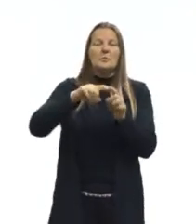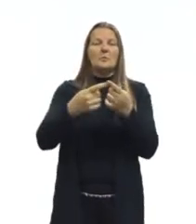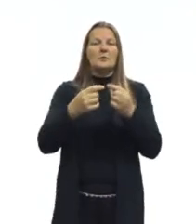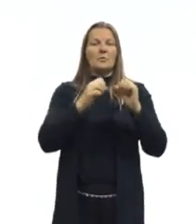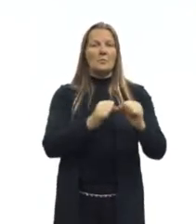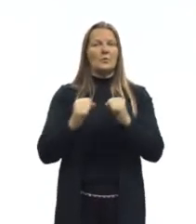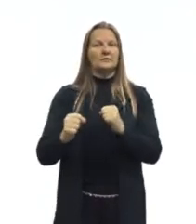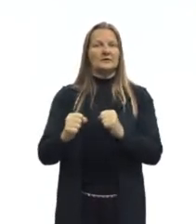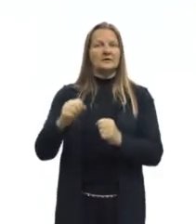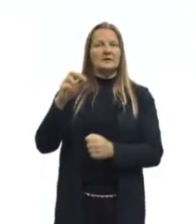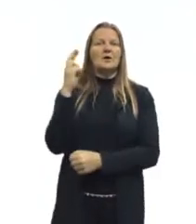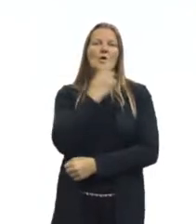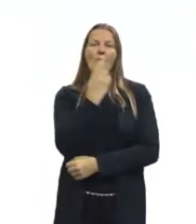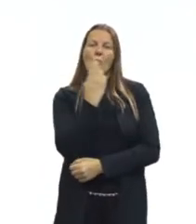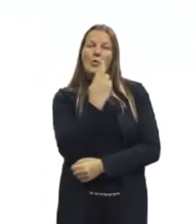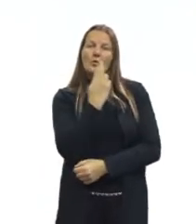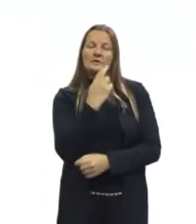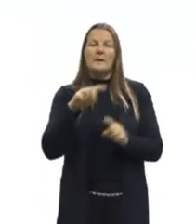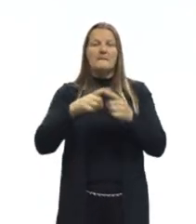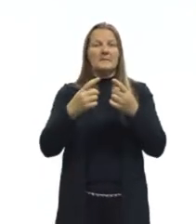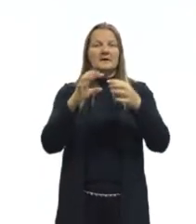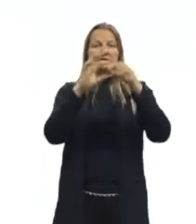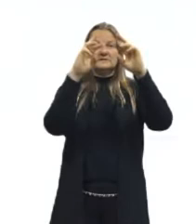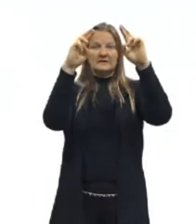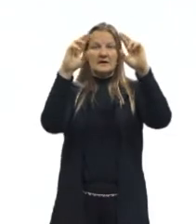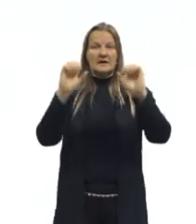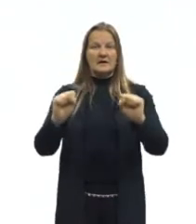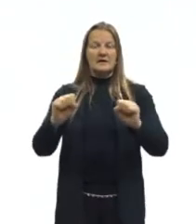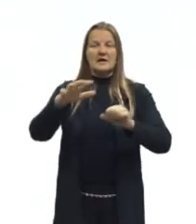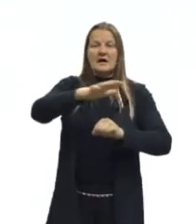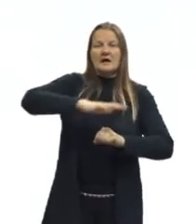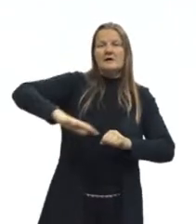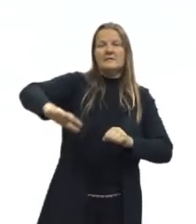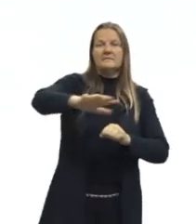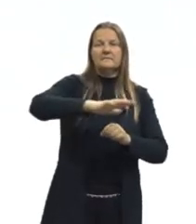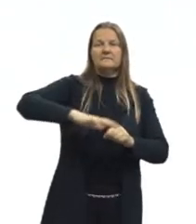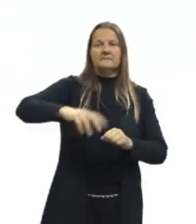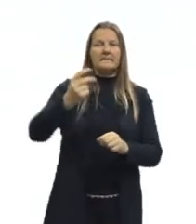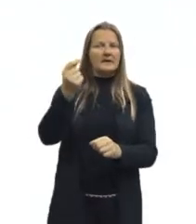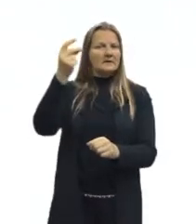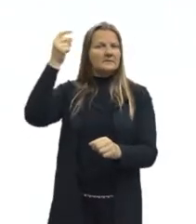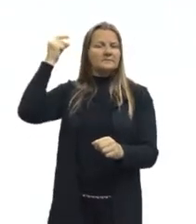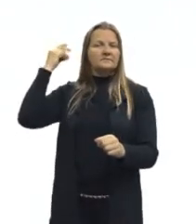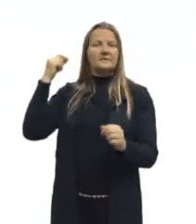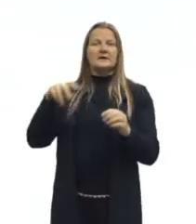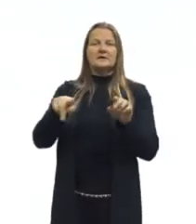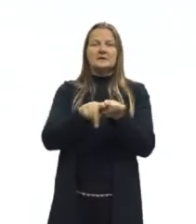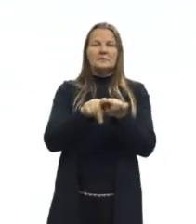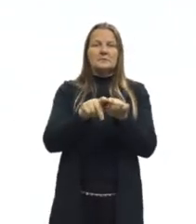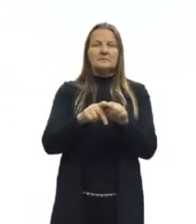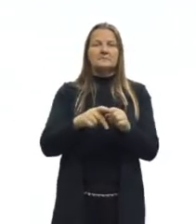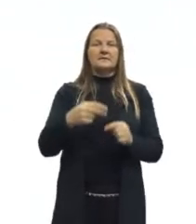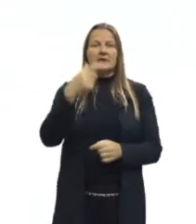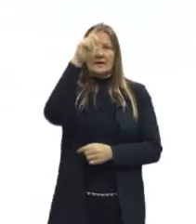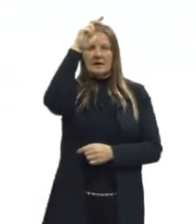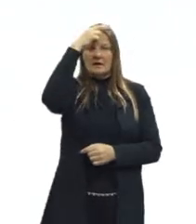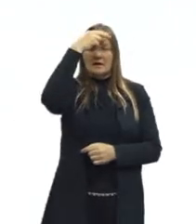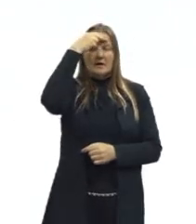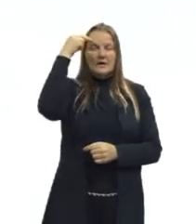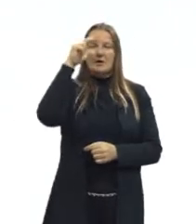o poder dos russos mas a União Soviética não território dela na época englobava também a Estônia